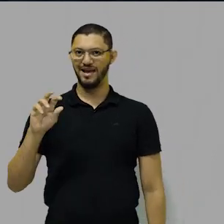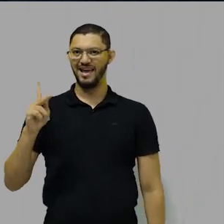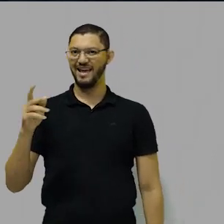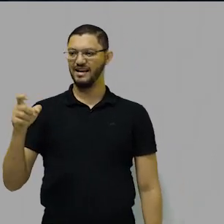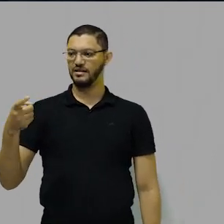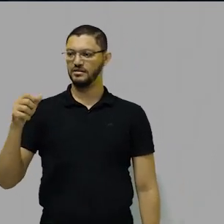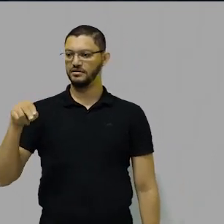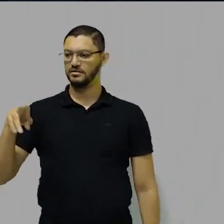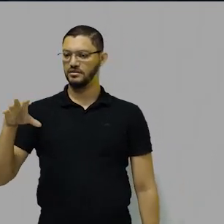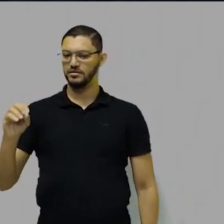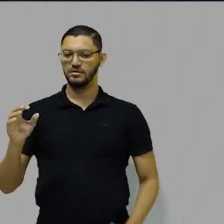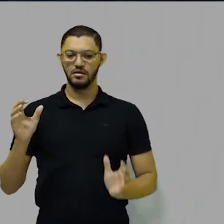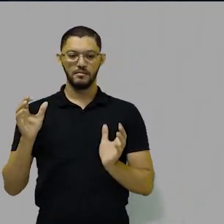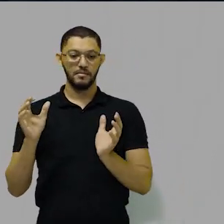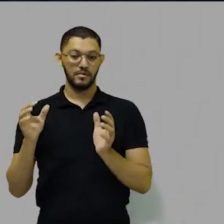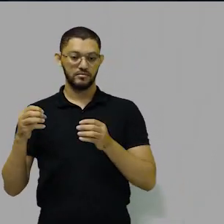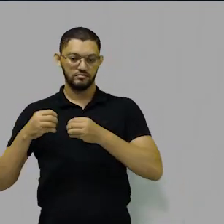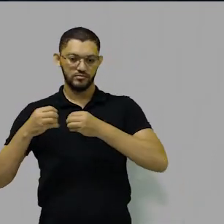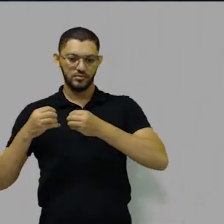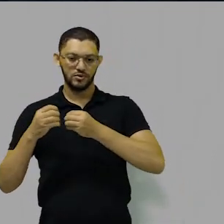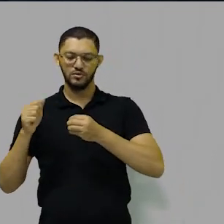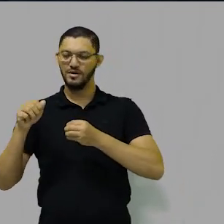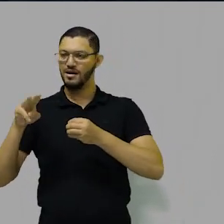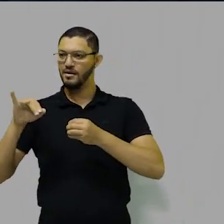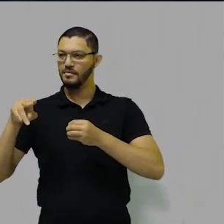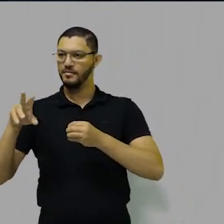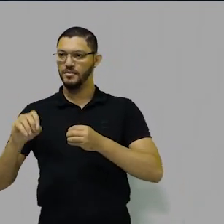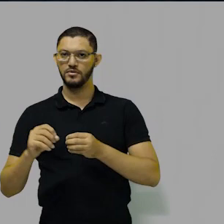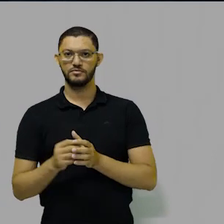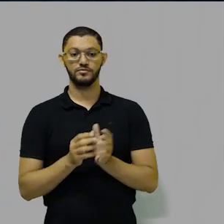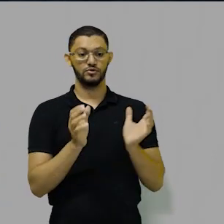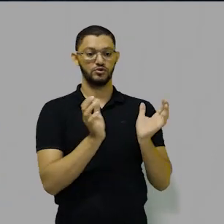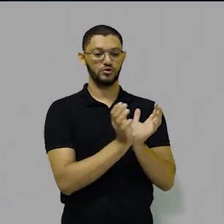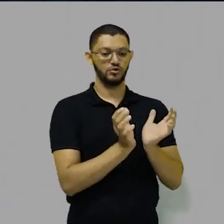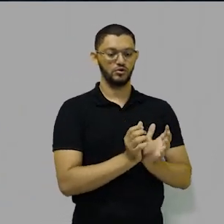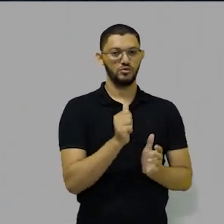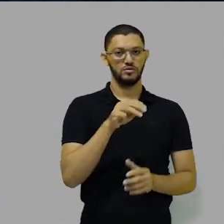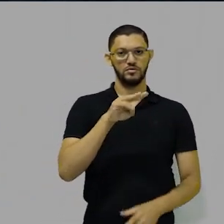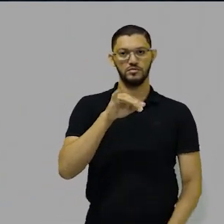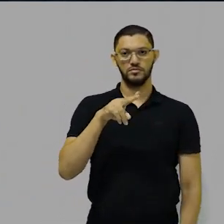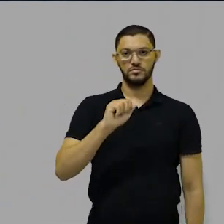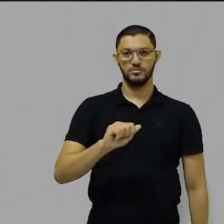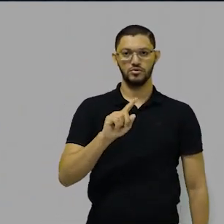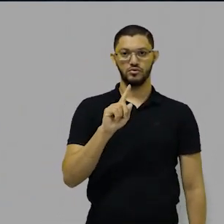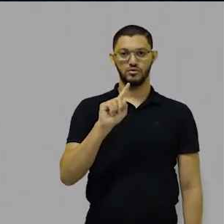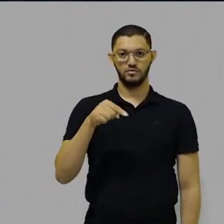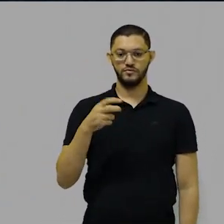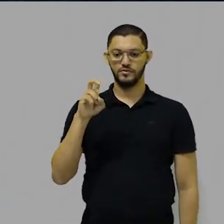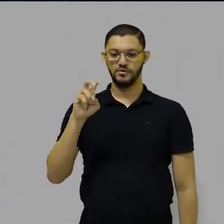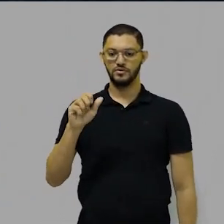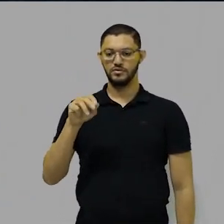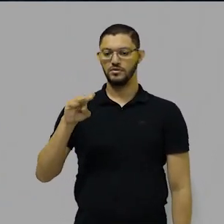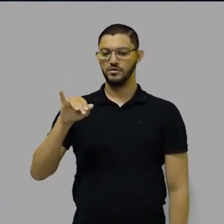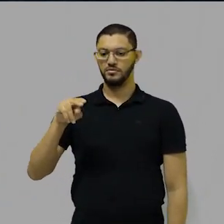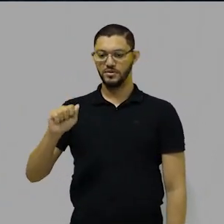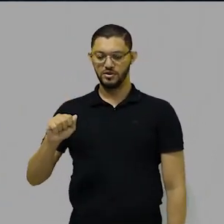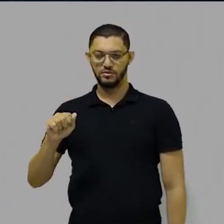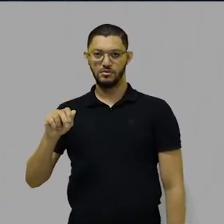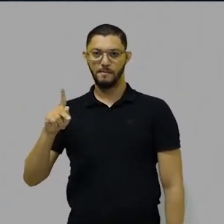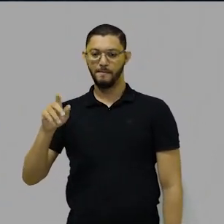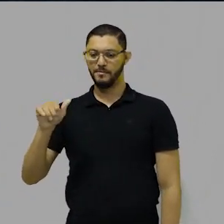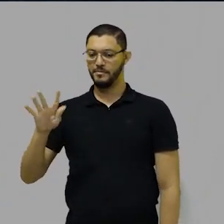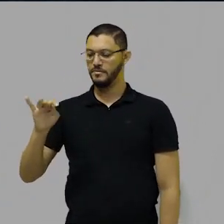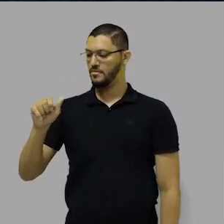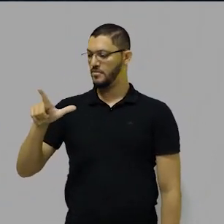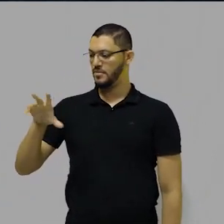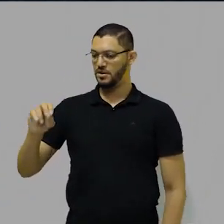próximo do grupo amino. 2 grupos amino, 1,5 diamino pentano. Então,